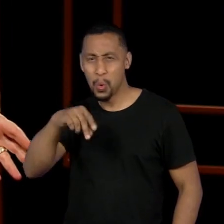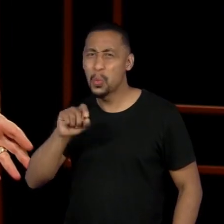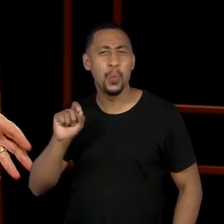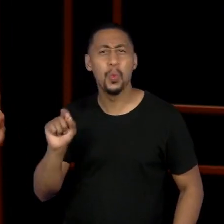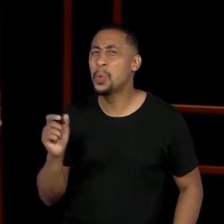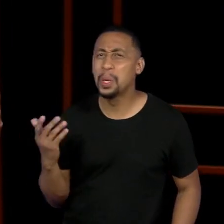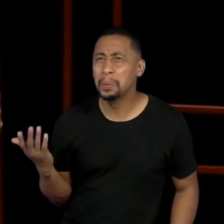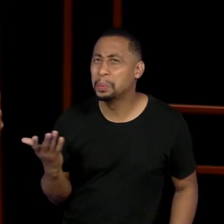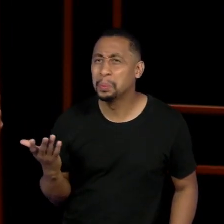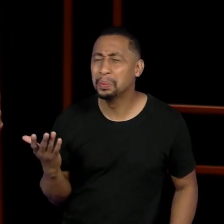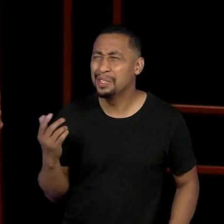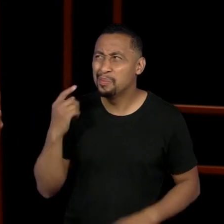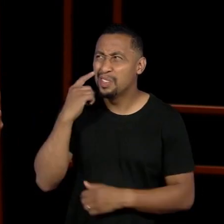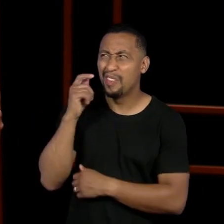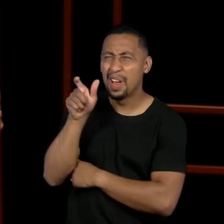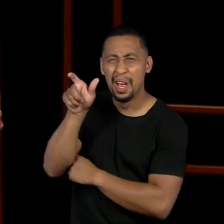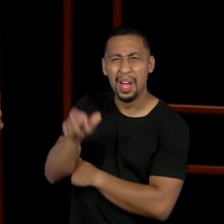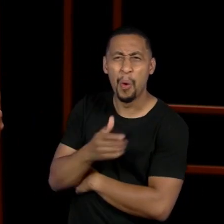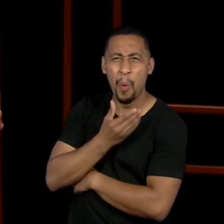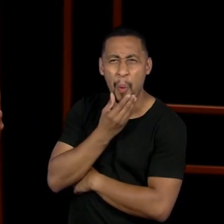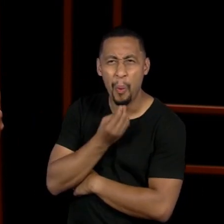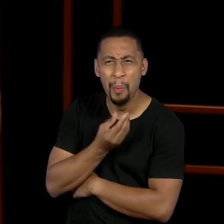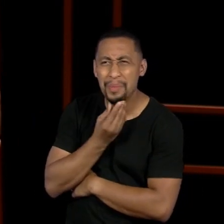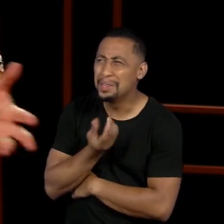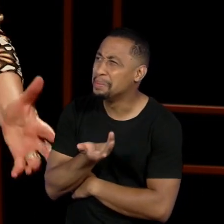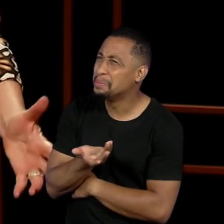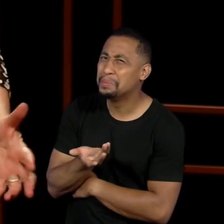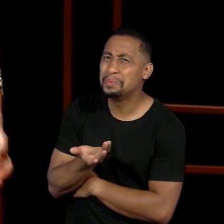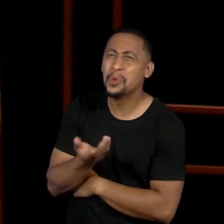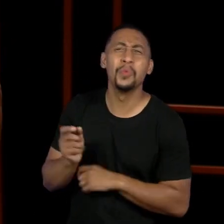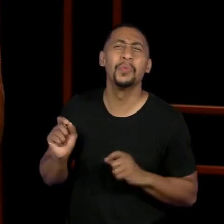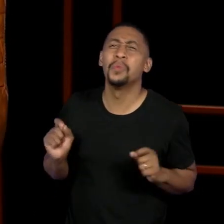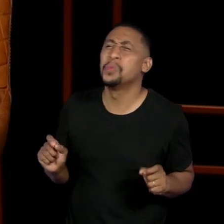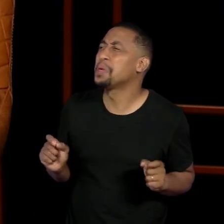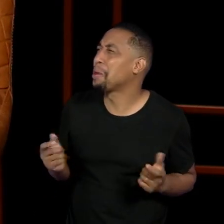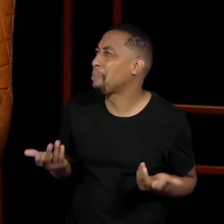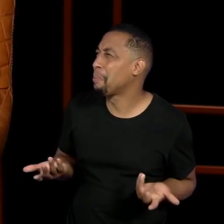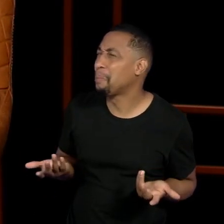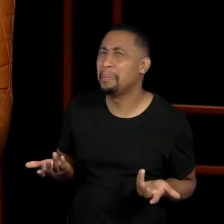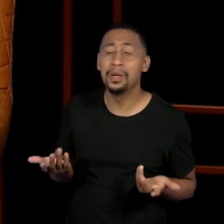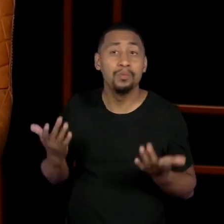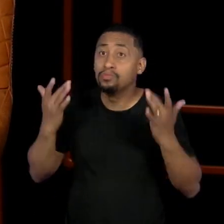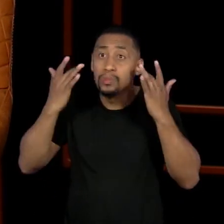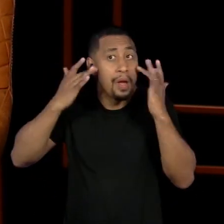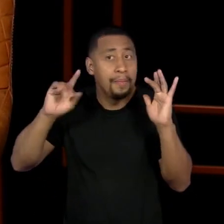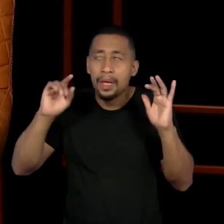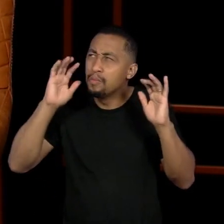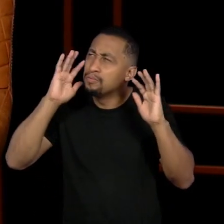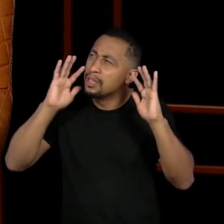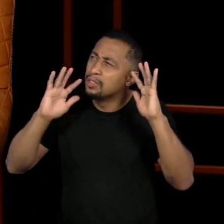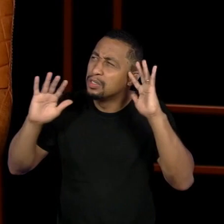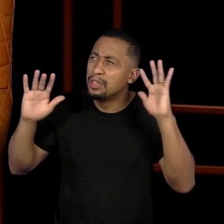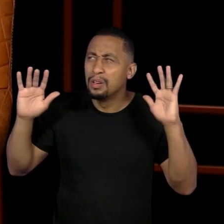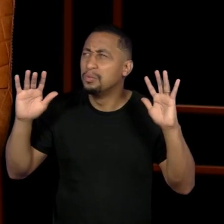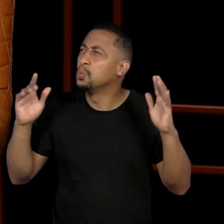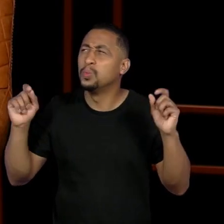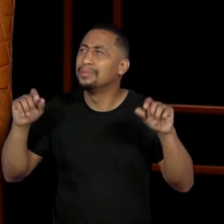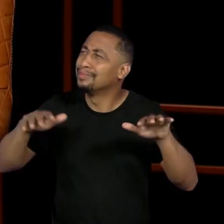um homem? Será um... O que era? Eu não fazia... Eu não podia nem imaginar o que seria o